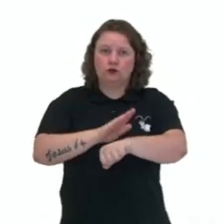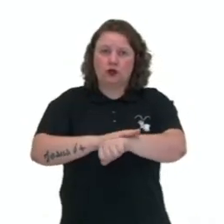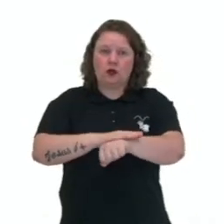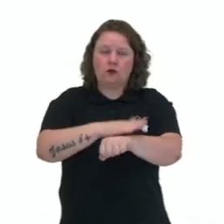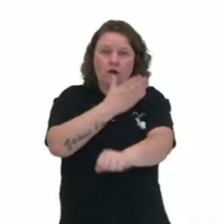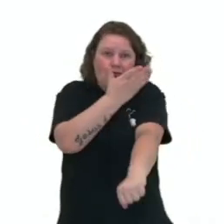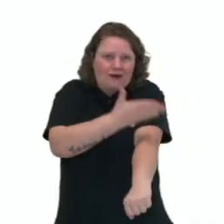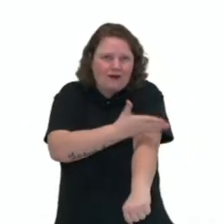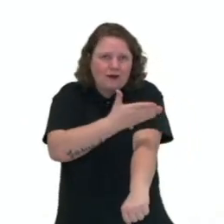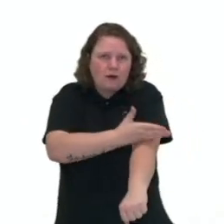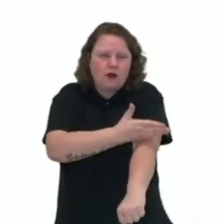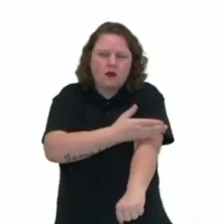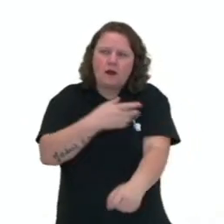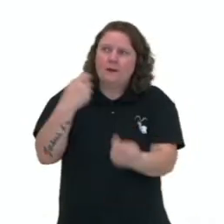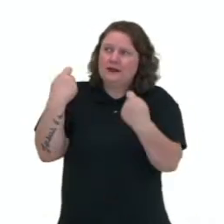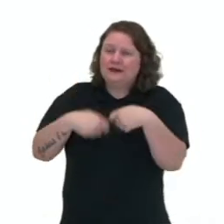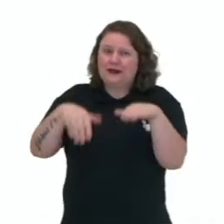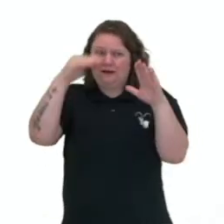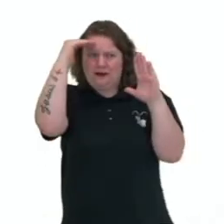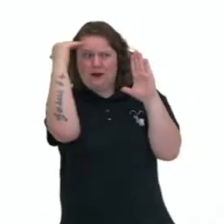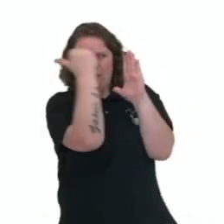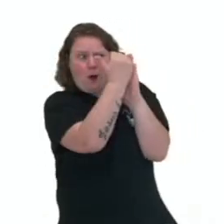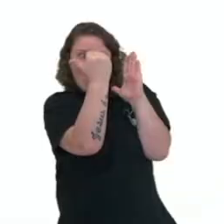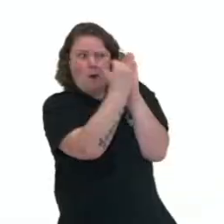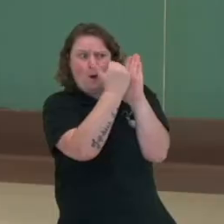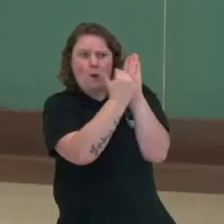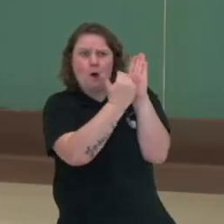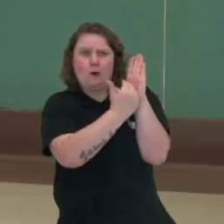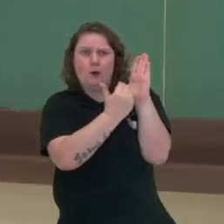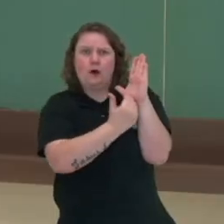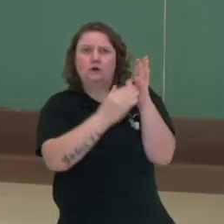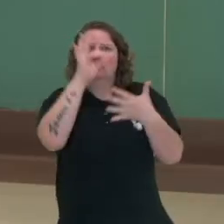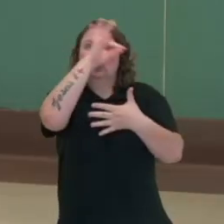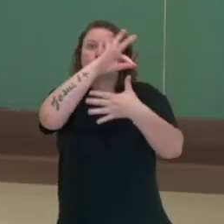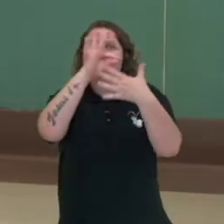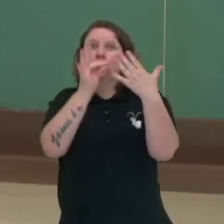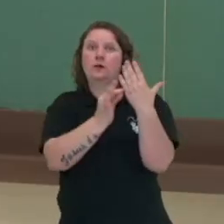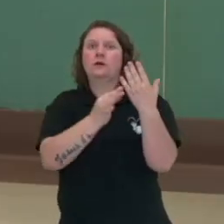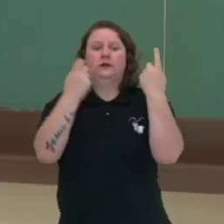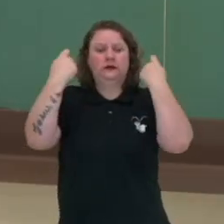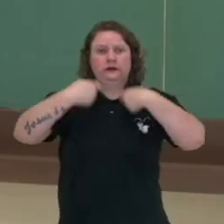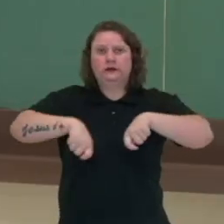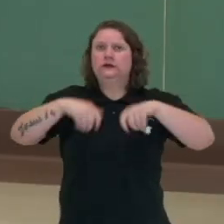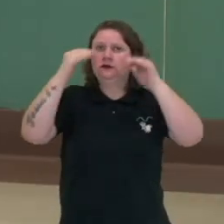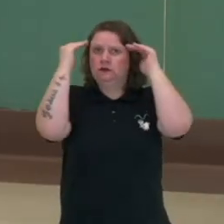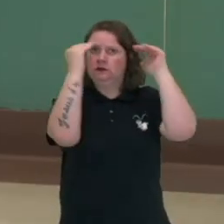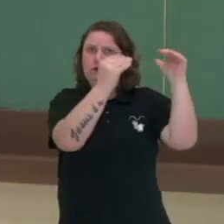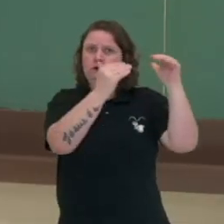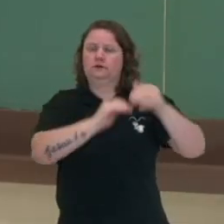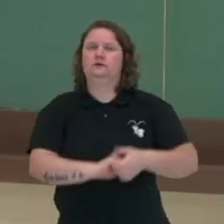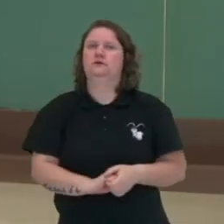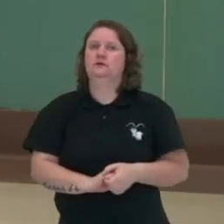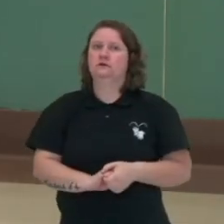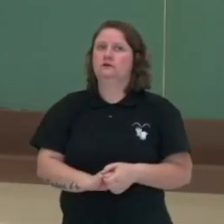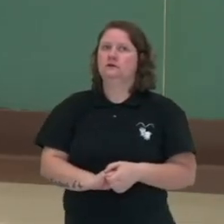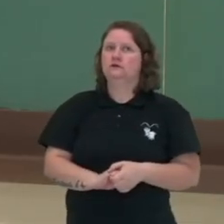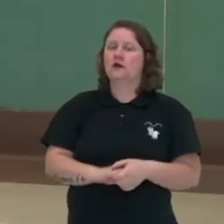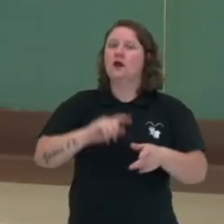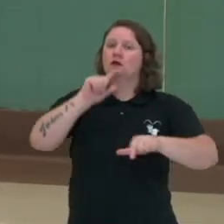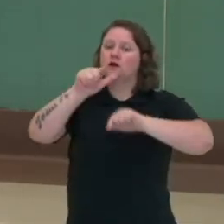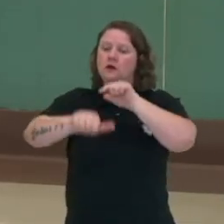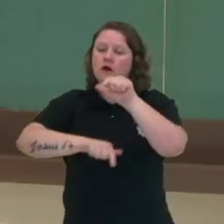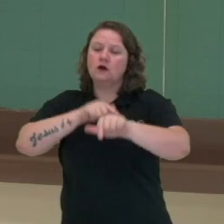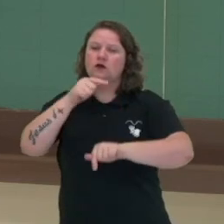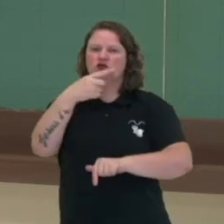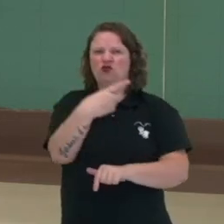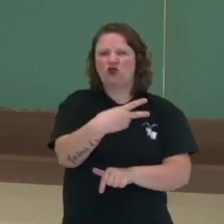obrigados a cumprir certas tarefas junto ao senhor feudal. Por exemplo, a corvéia, que eles tinham que trabalhar de 2 a